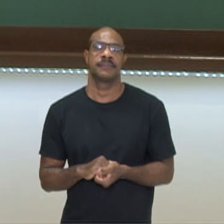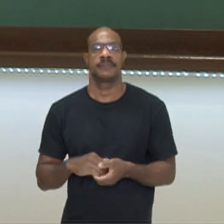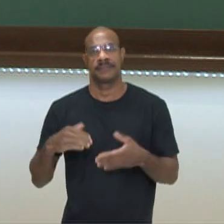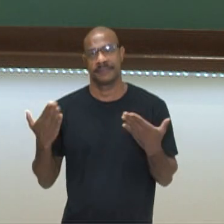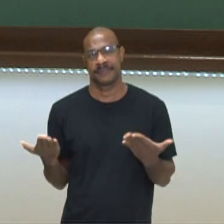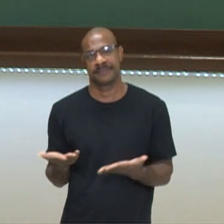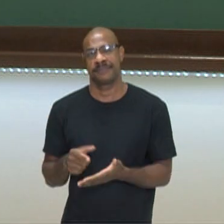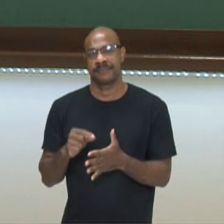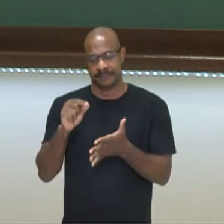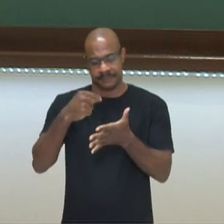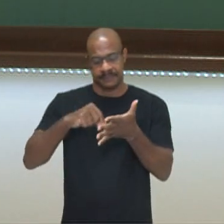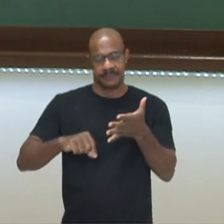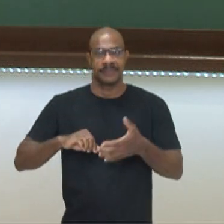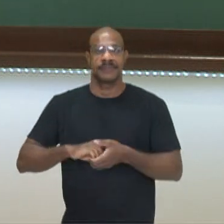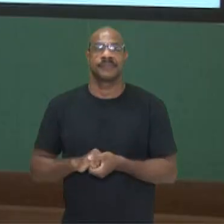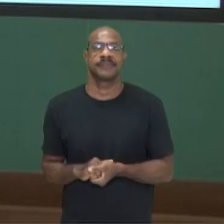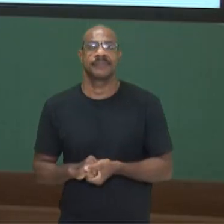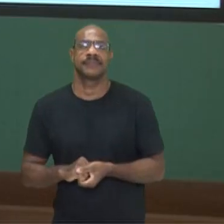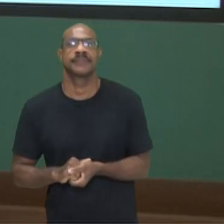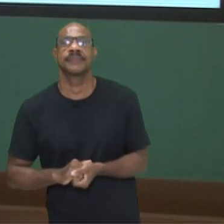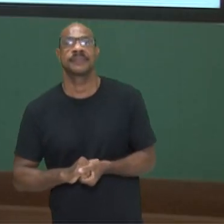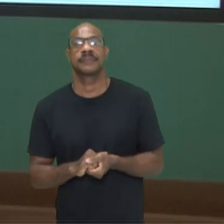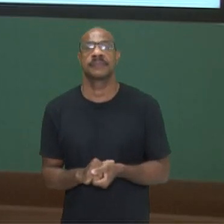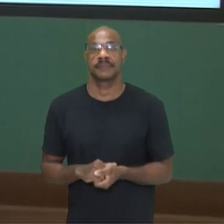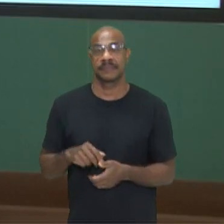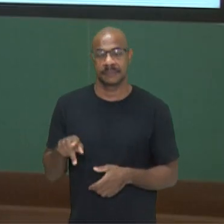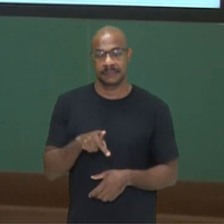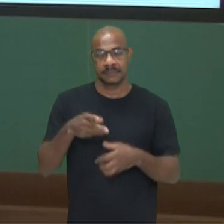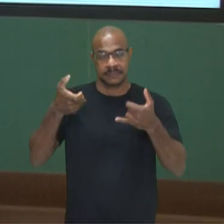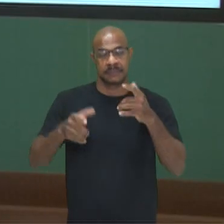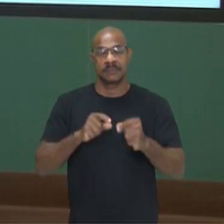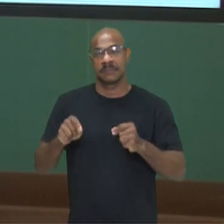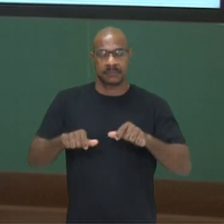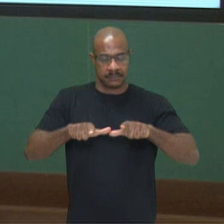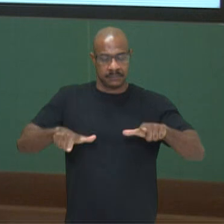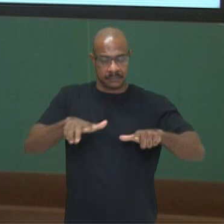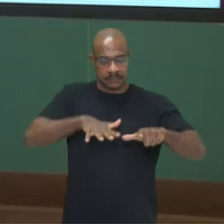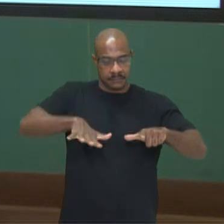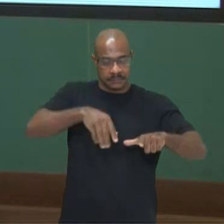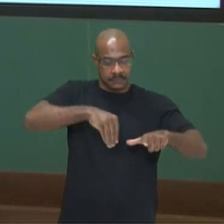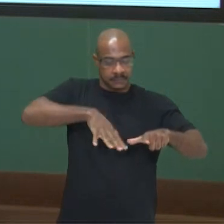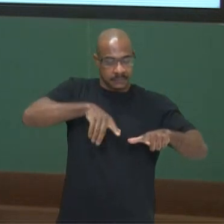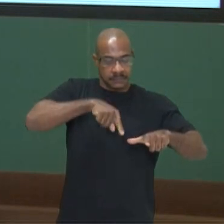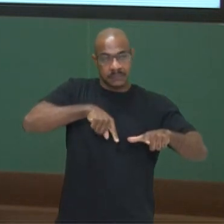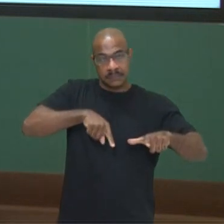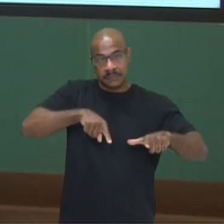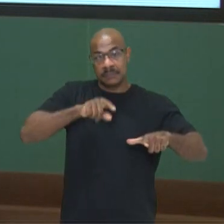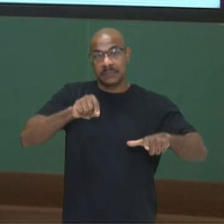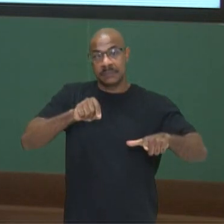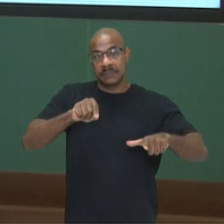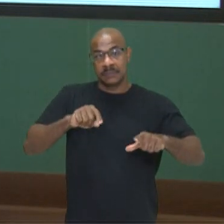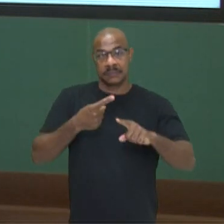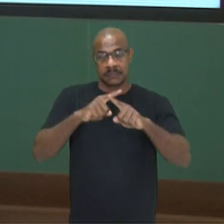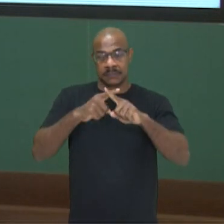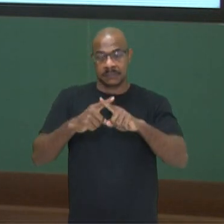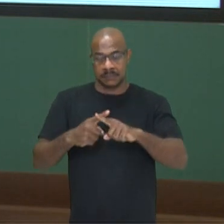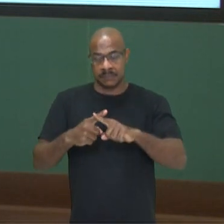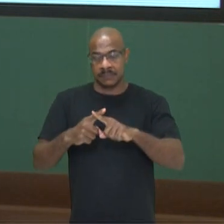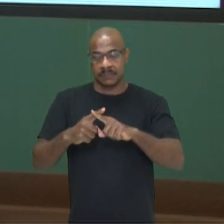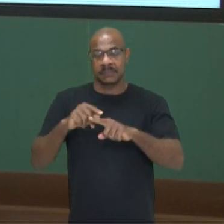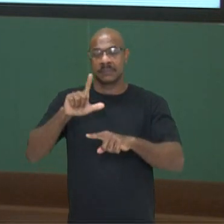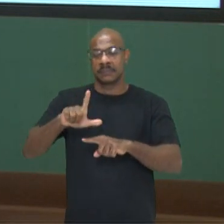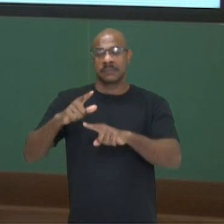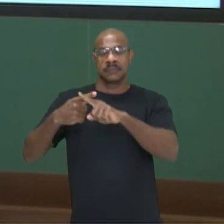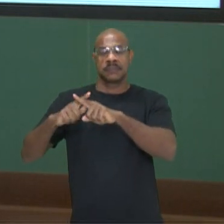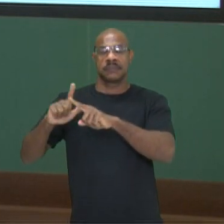Vamos corrigir? Então veja, a professora falou antes que a área do quadrado é você multiplicar o lado vezes